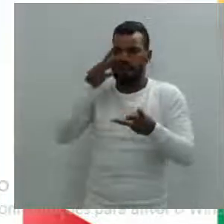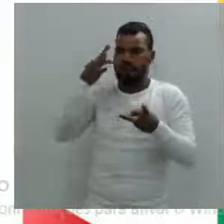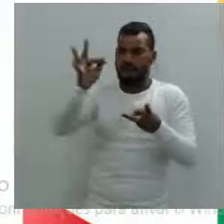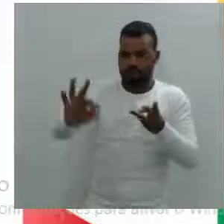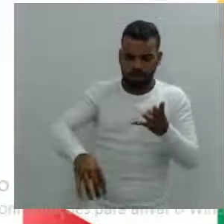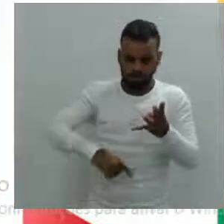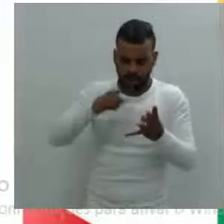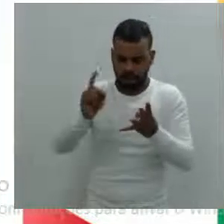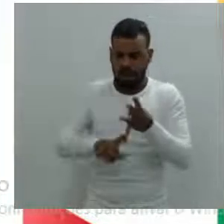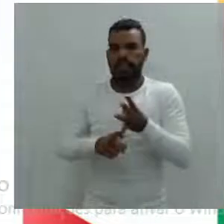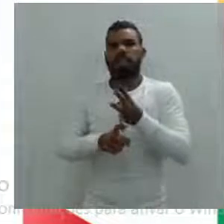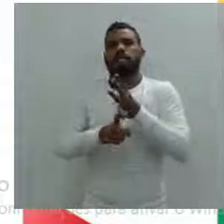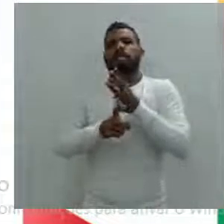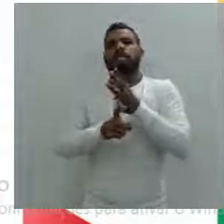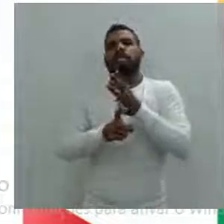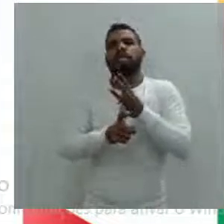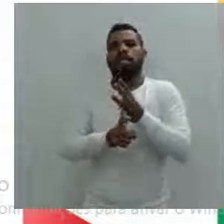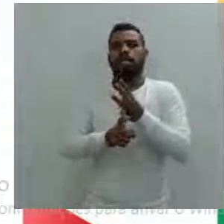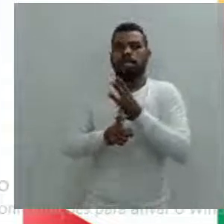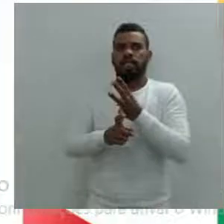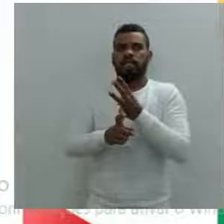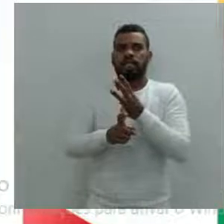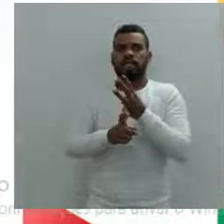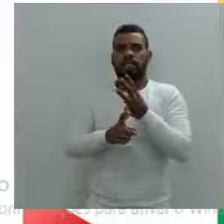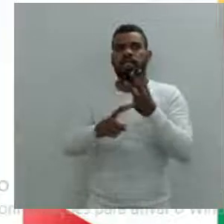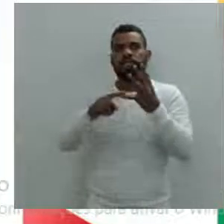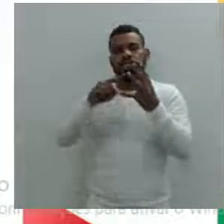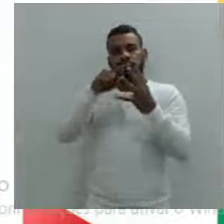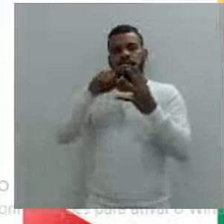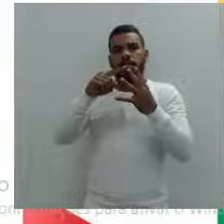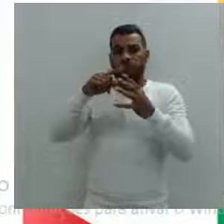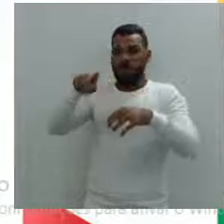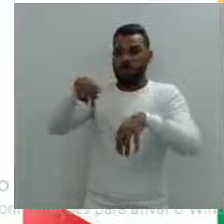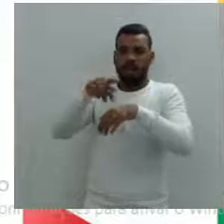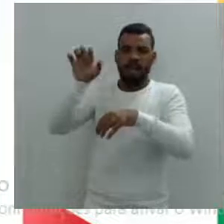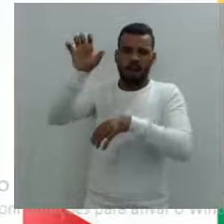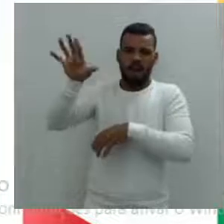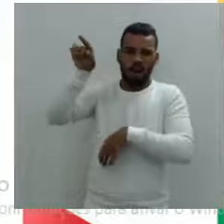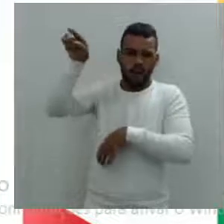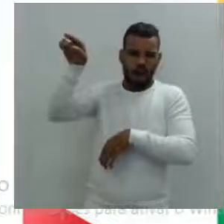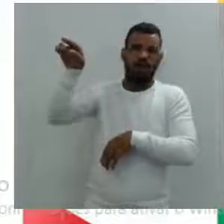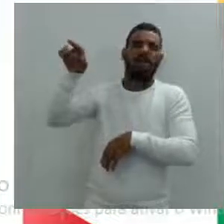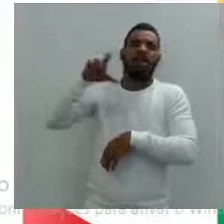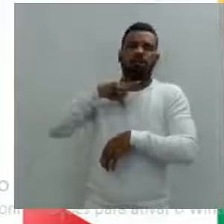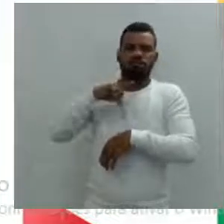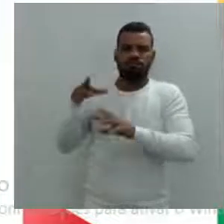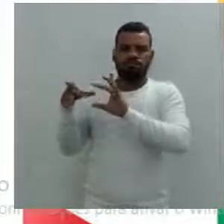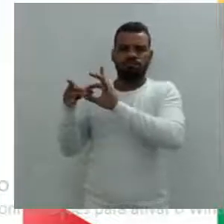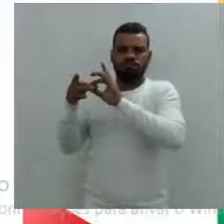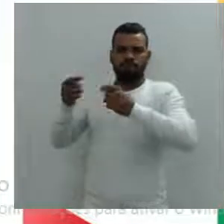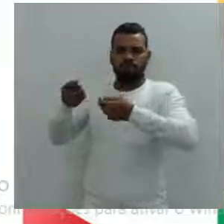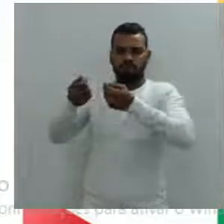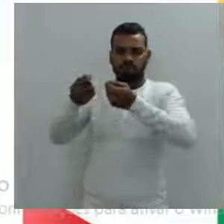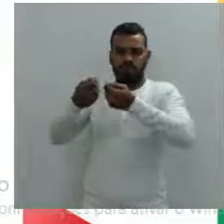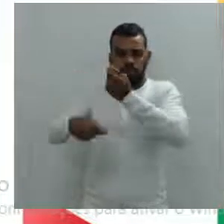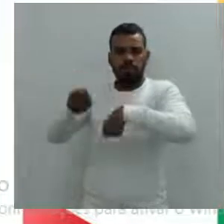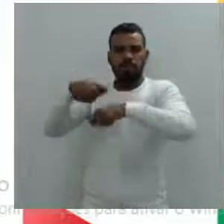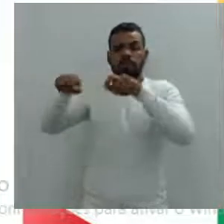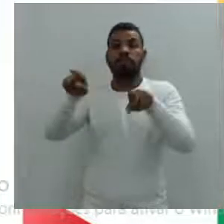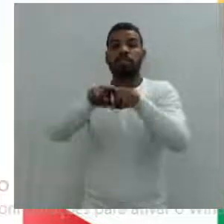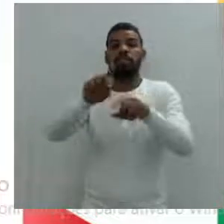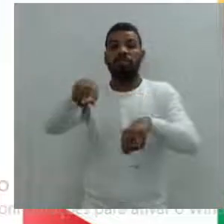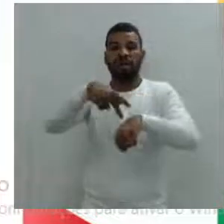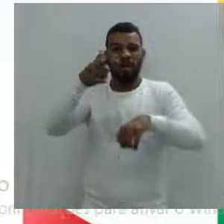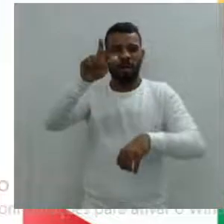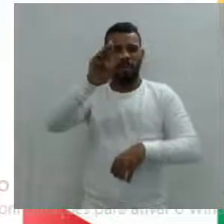França, né, sem dúvida nenhuma. Esses países eles vão se fortalecer economicamente. A Bélgica também,